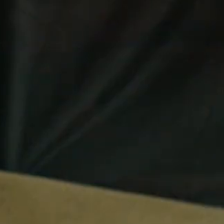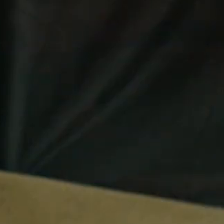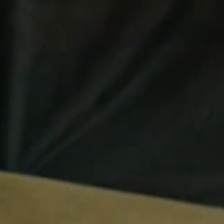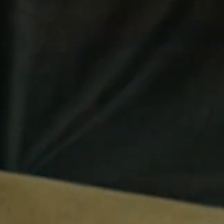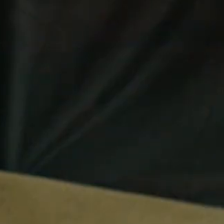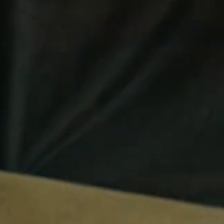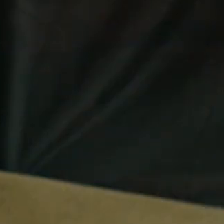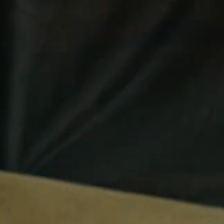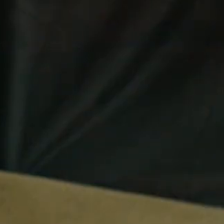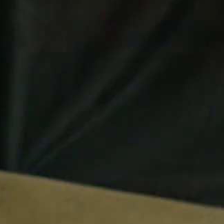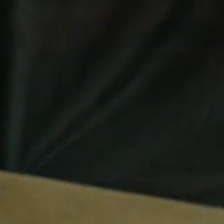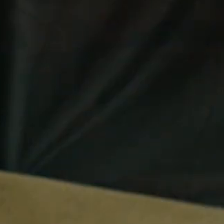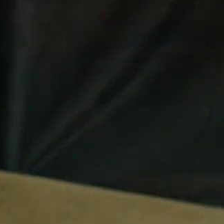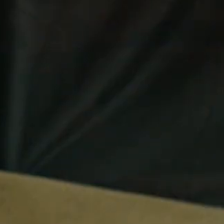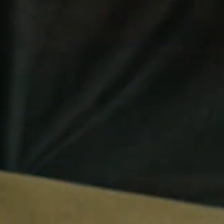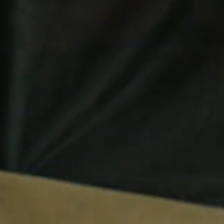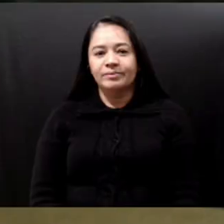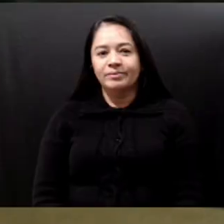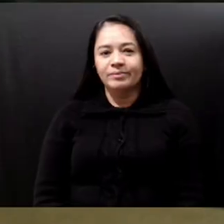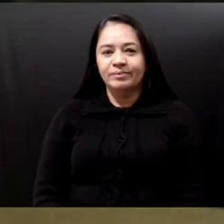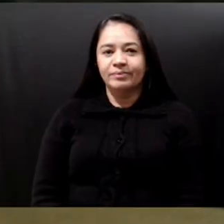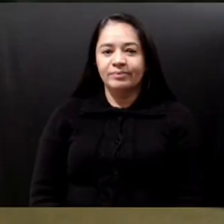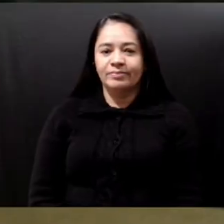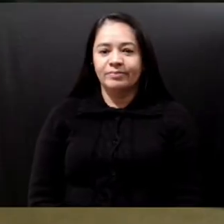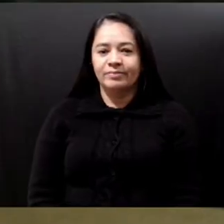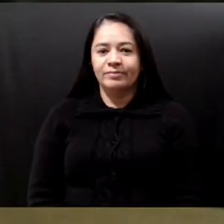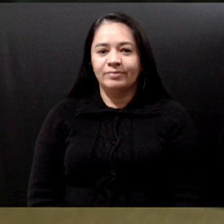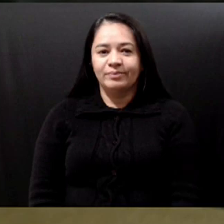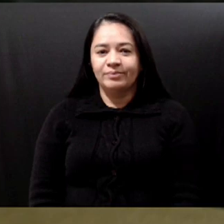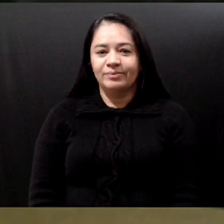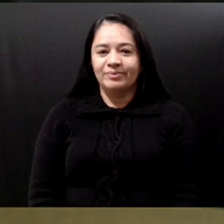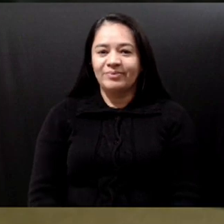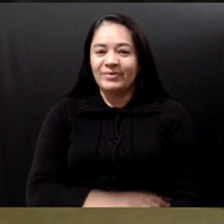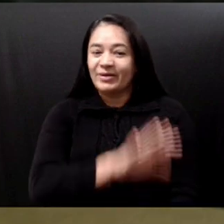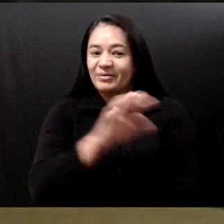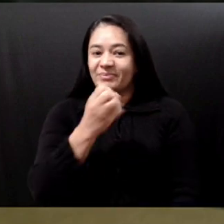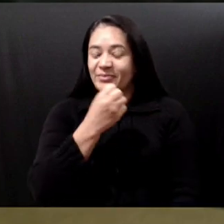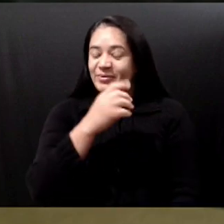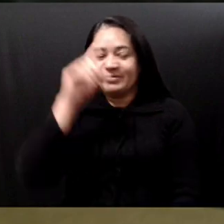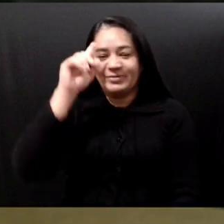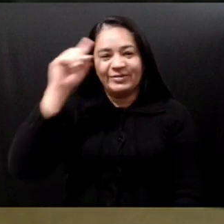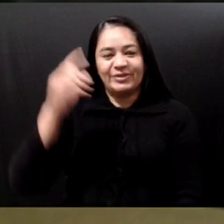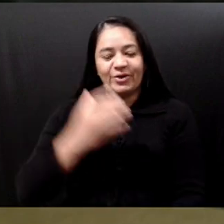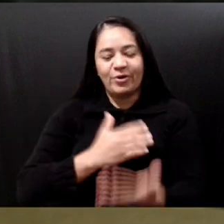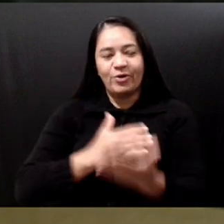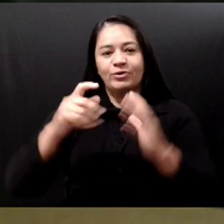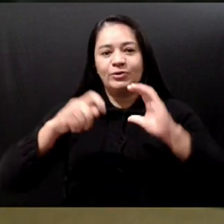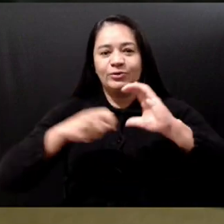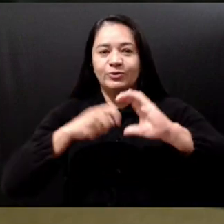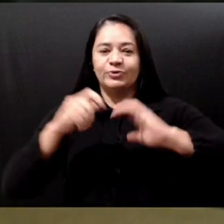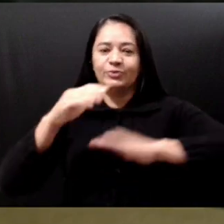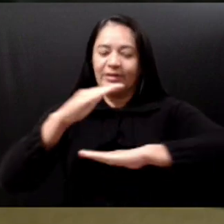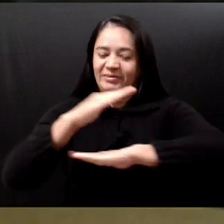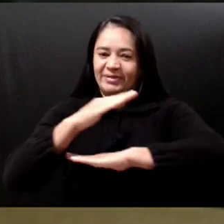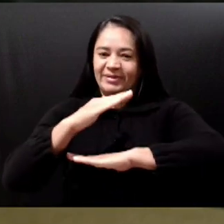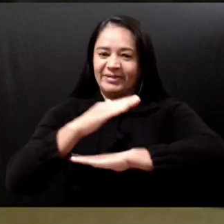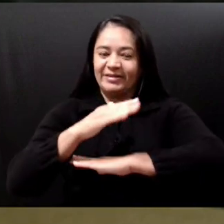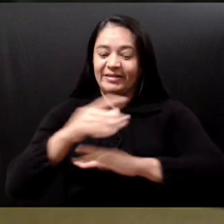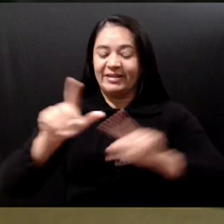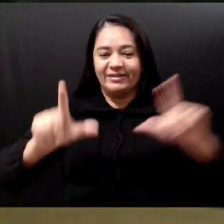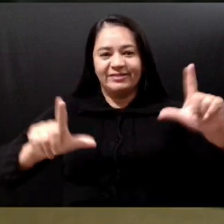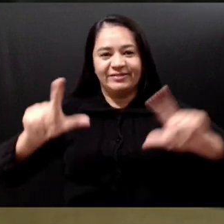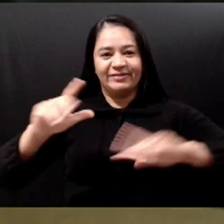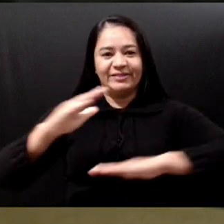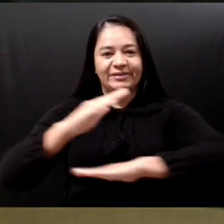Olá, muito bom dia! Estamos no ar com mais uma edição do nosso Estúdio Câmara aqui pela TV Câmara Campinas, o